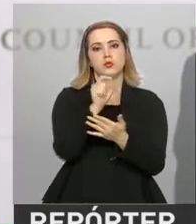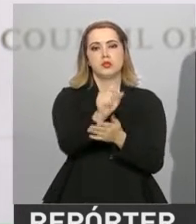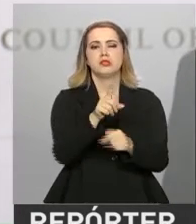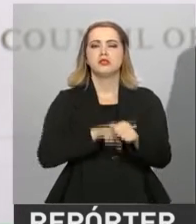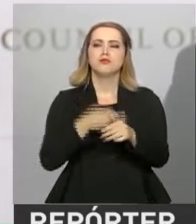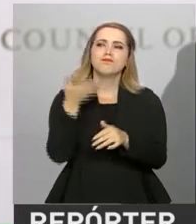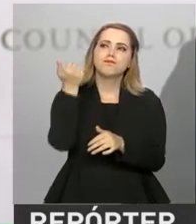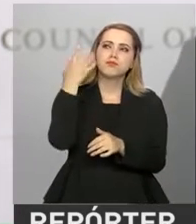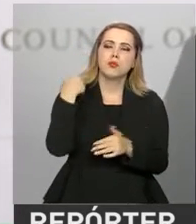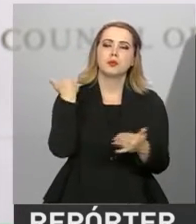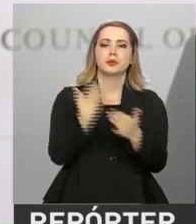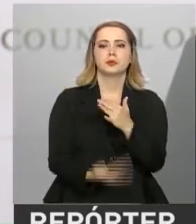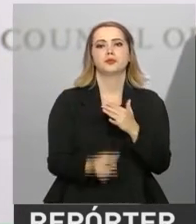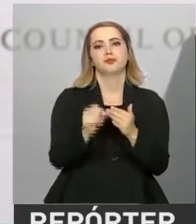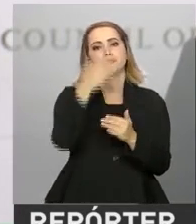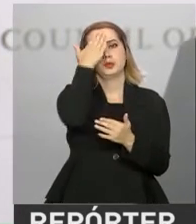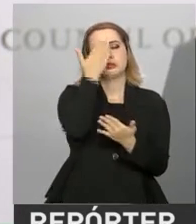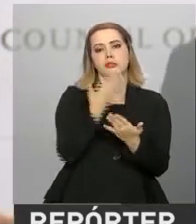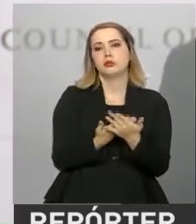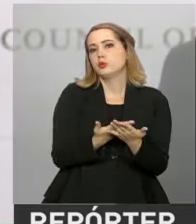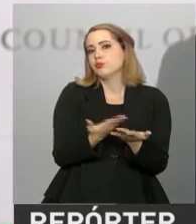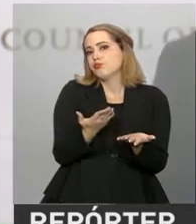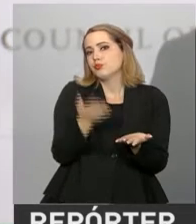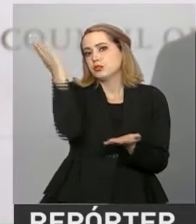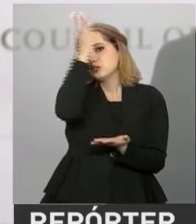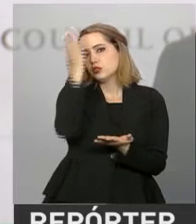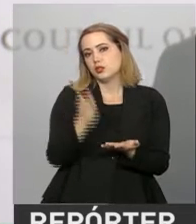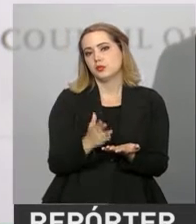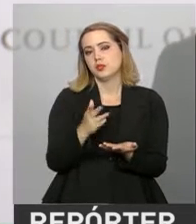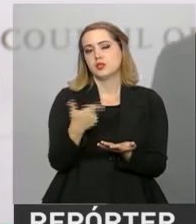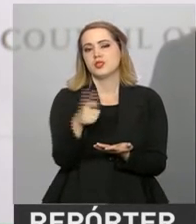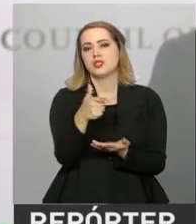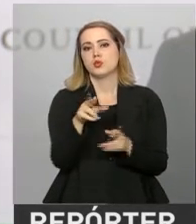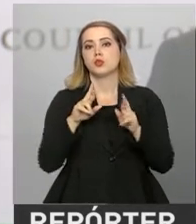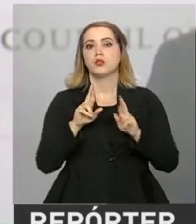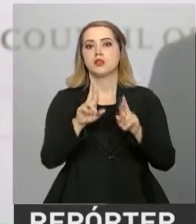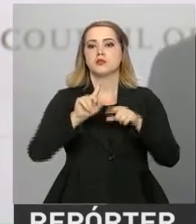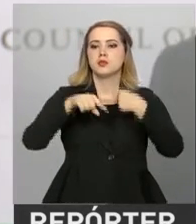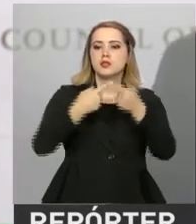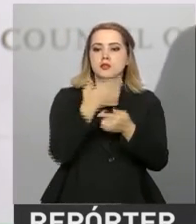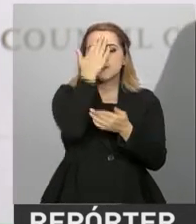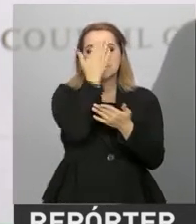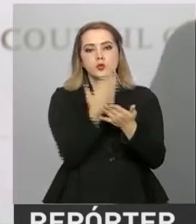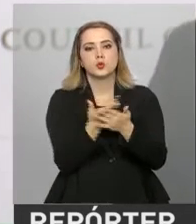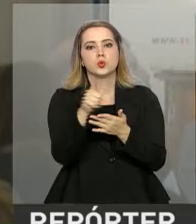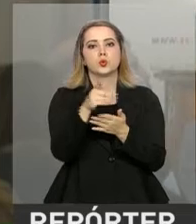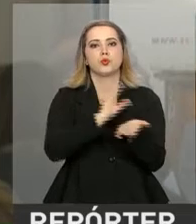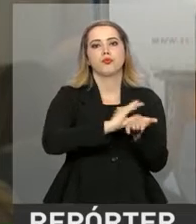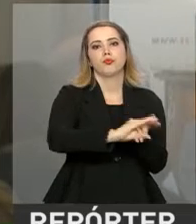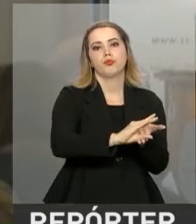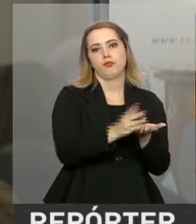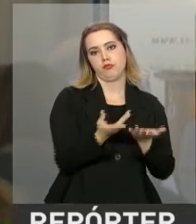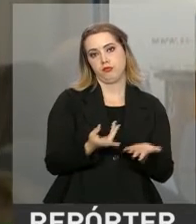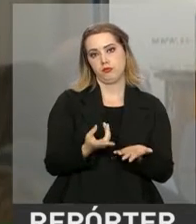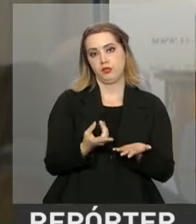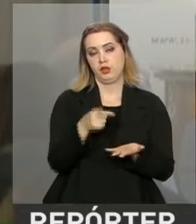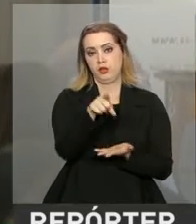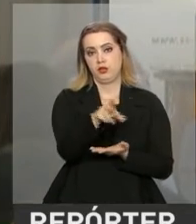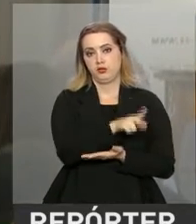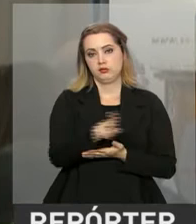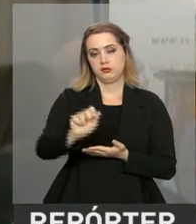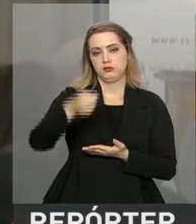se perdeu a confiança no país e onde não há esperança depois confiança no investimento michel temer também